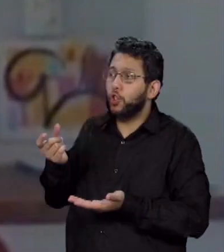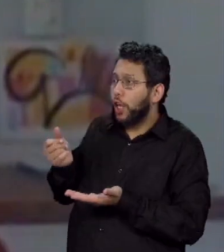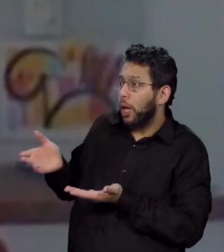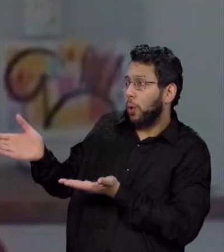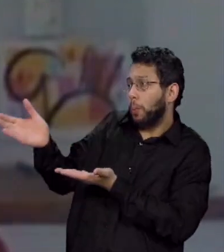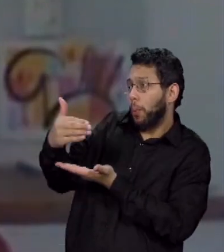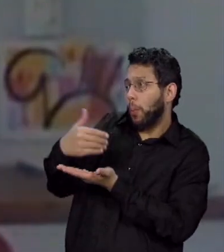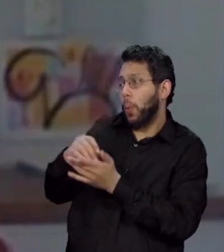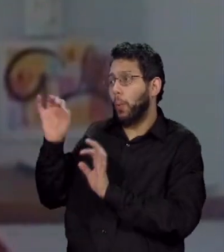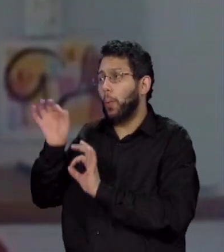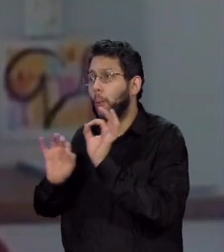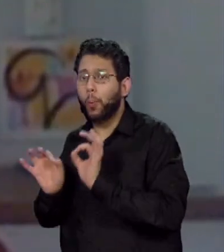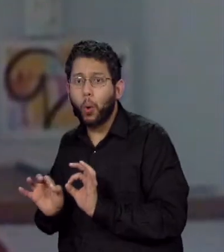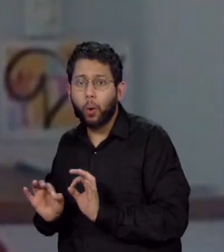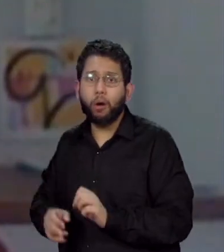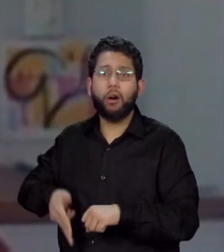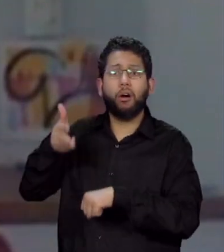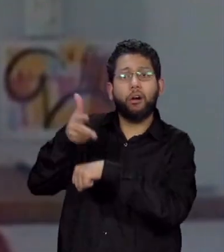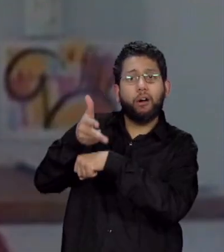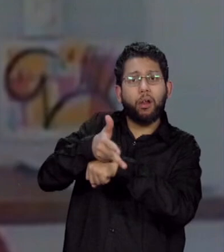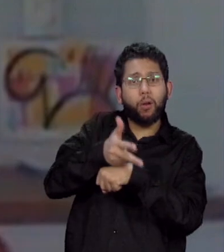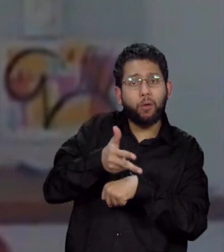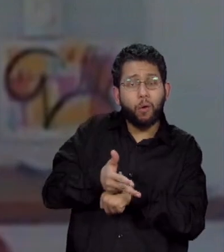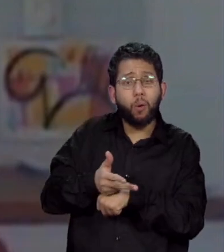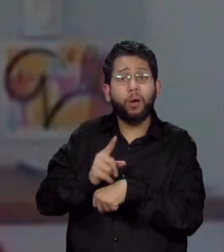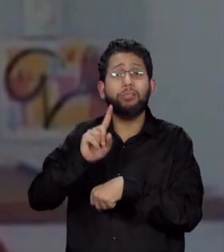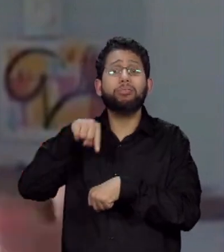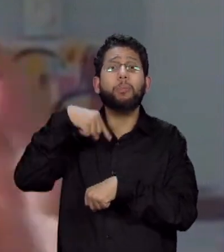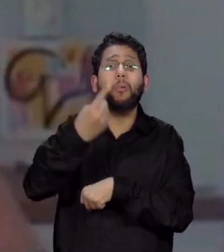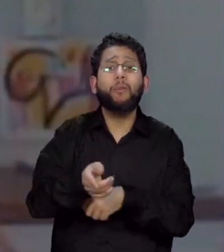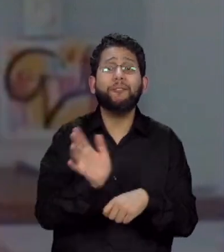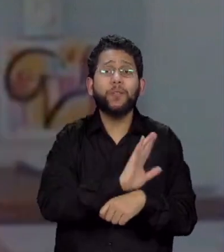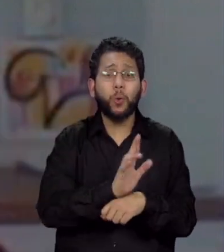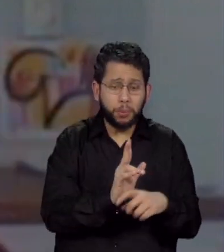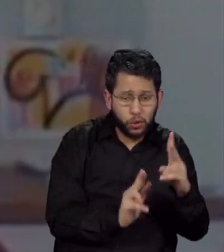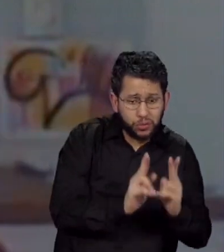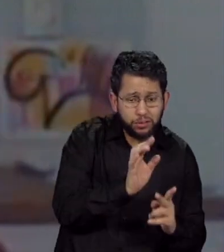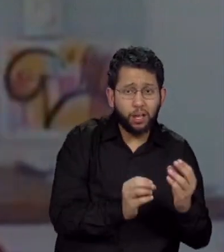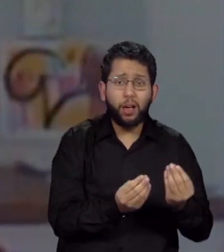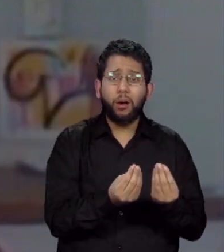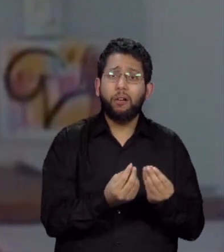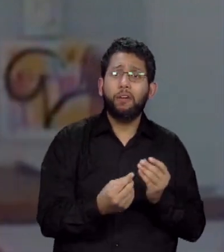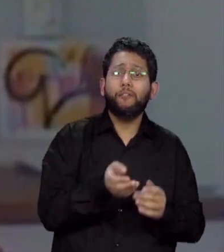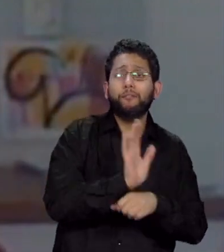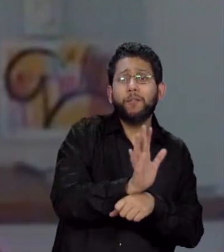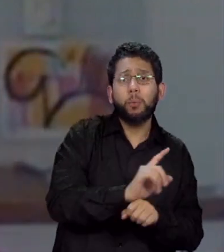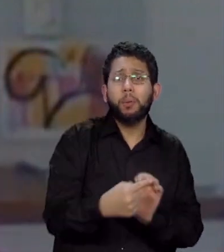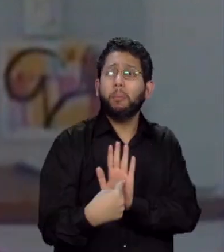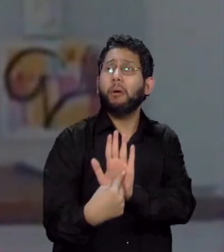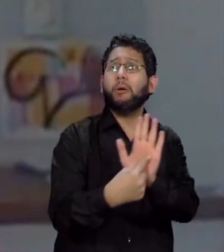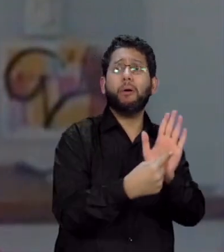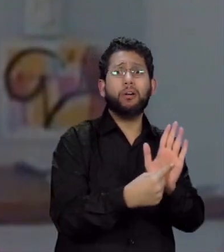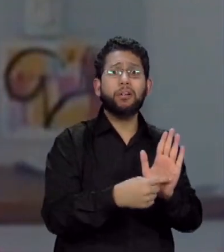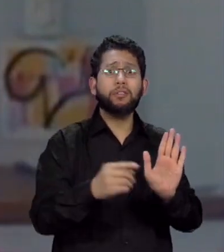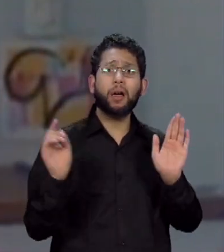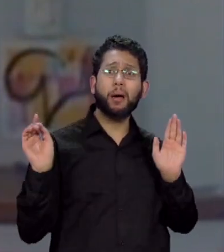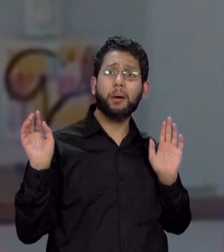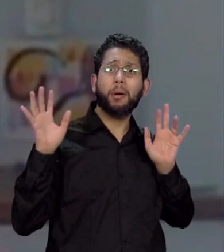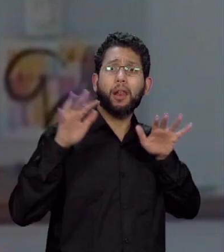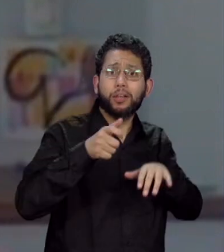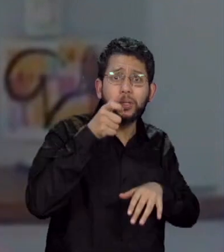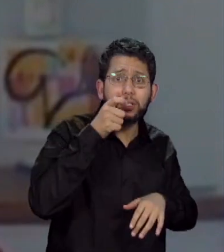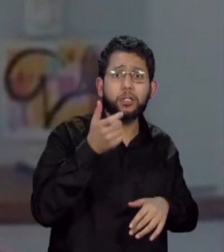que só foi retomado muito tempo depois. Então, esses desafios, que eram os desafios daquele trabalho que eu estava enfrentando,